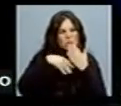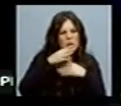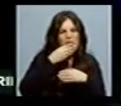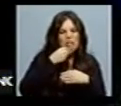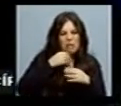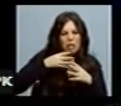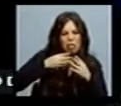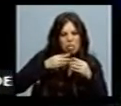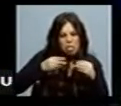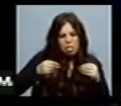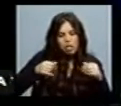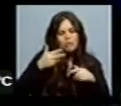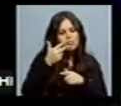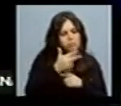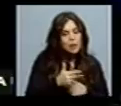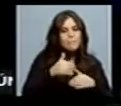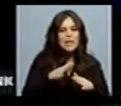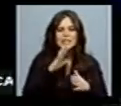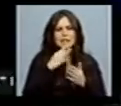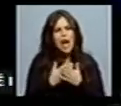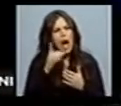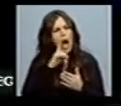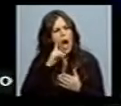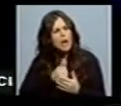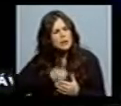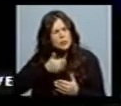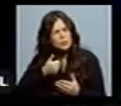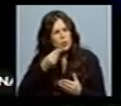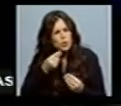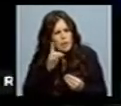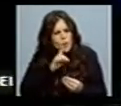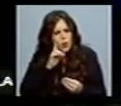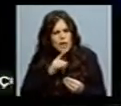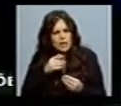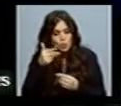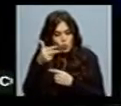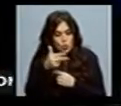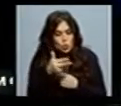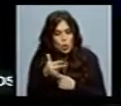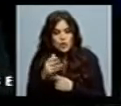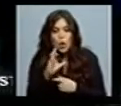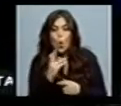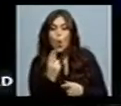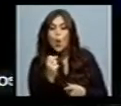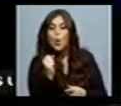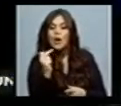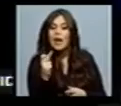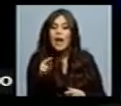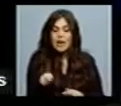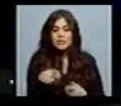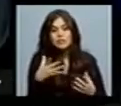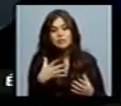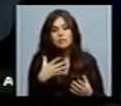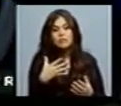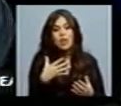não deixa de ser um feito absolutamente notável da sonda Huygens e, no fundo, um complemento entre duas agências espaciais, entre